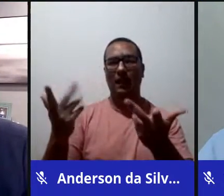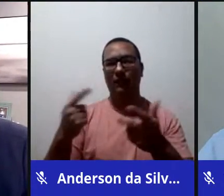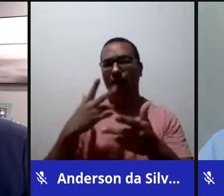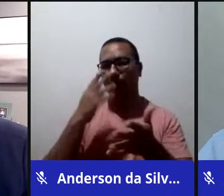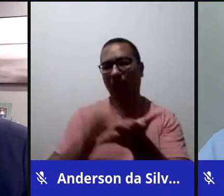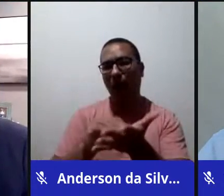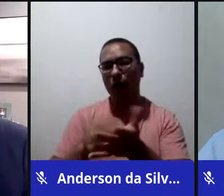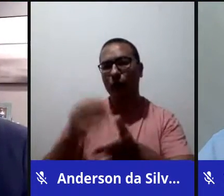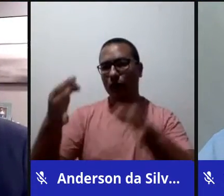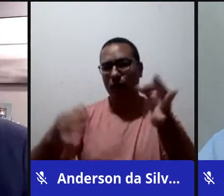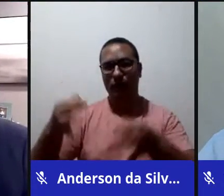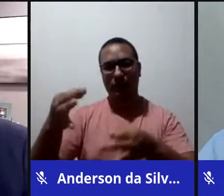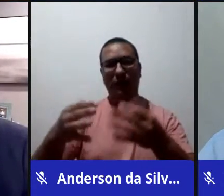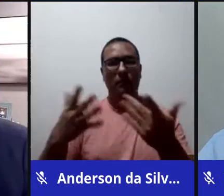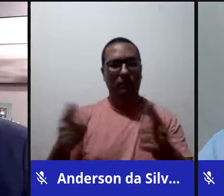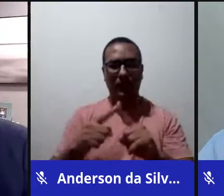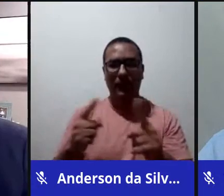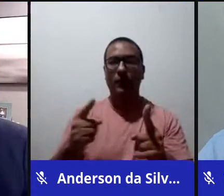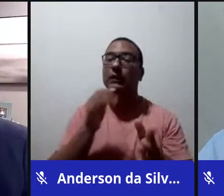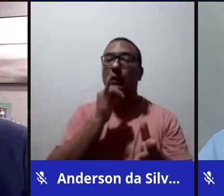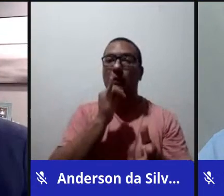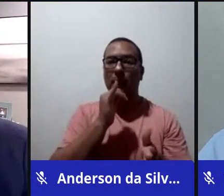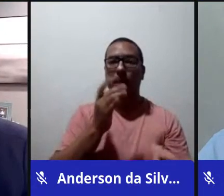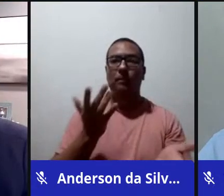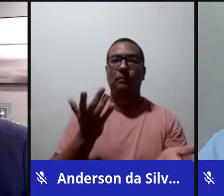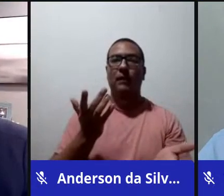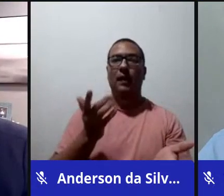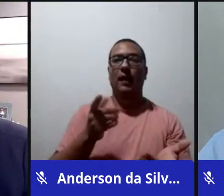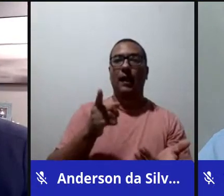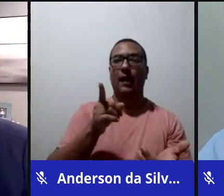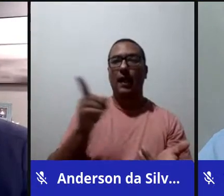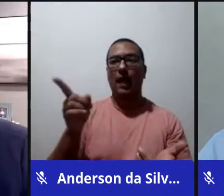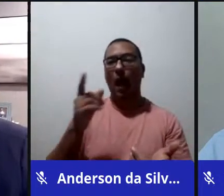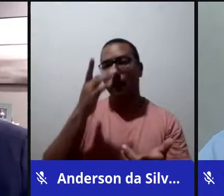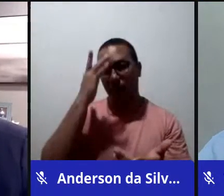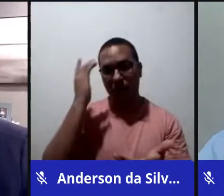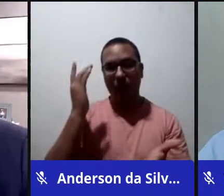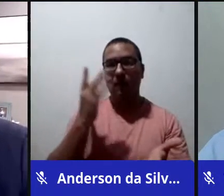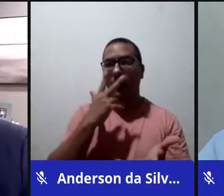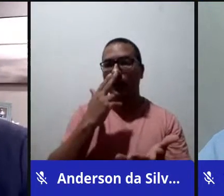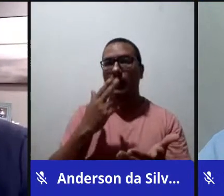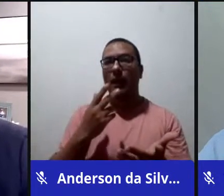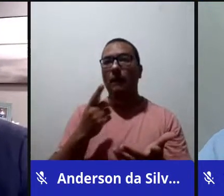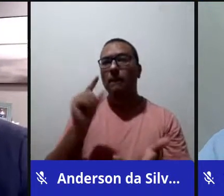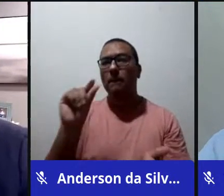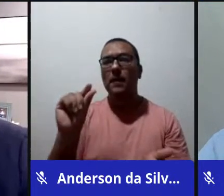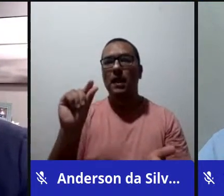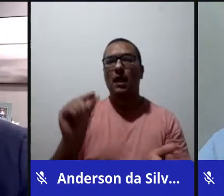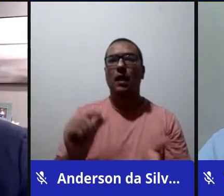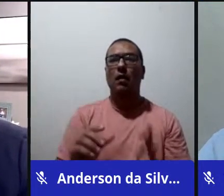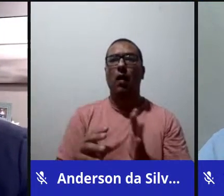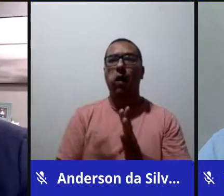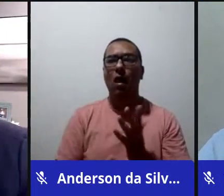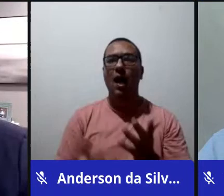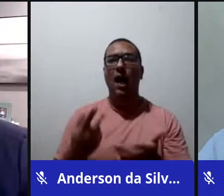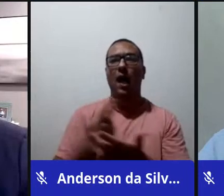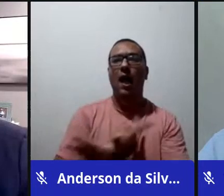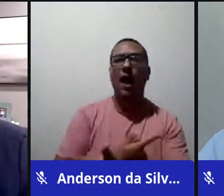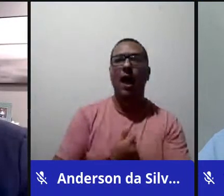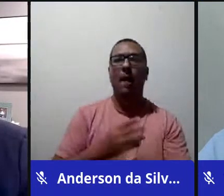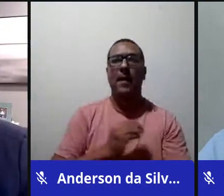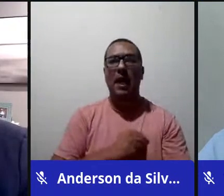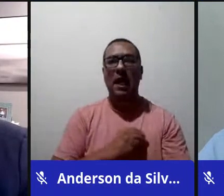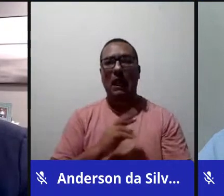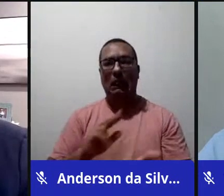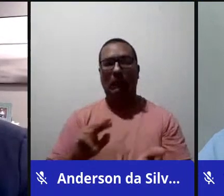nessa situação toda, mas ele começa com você, ele começa com atos micro de